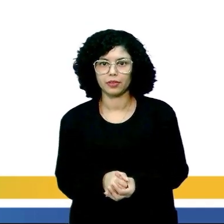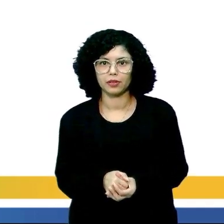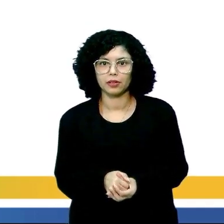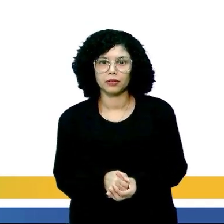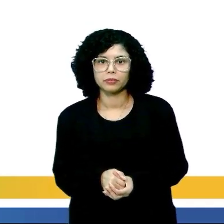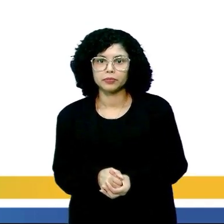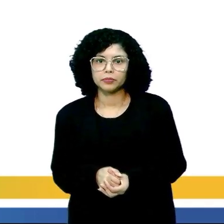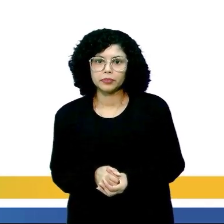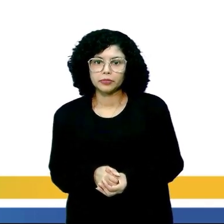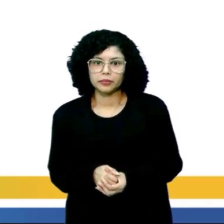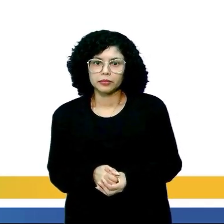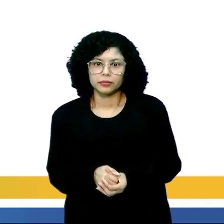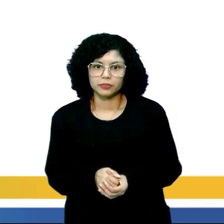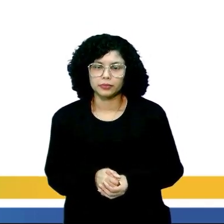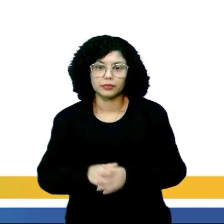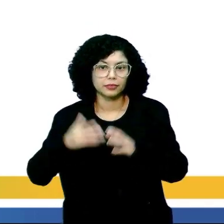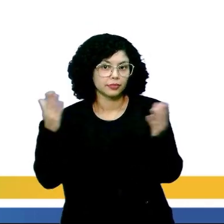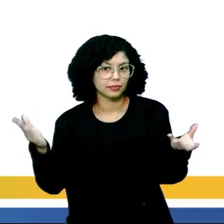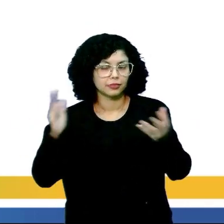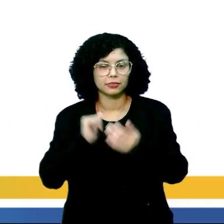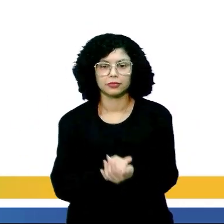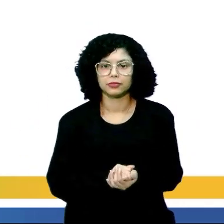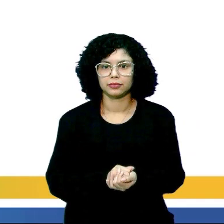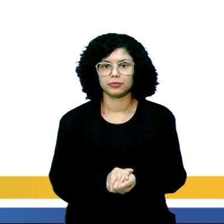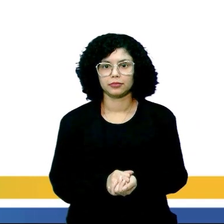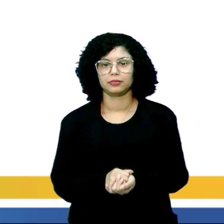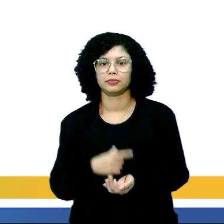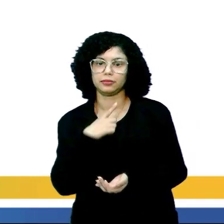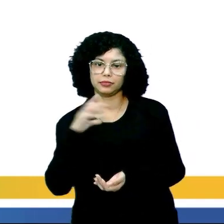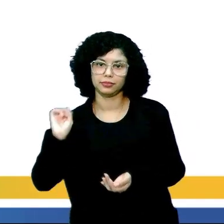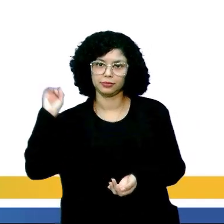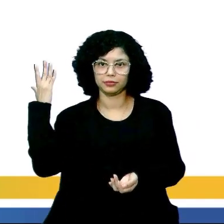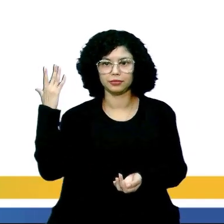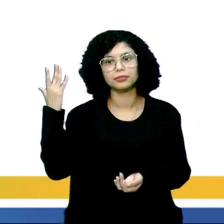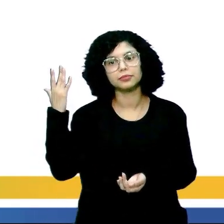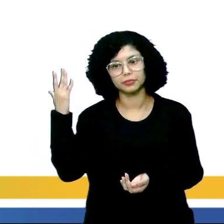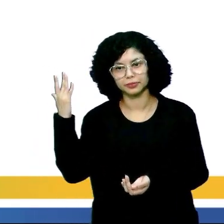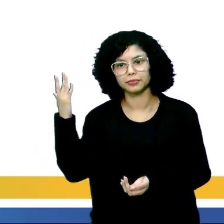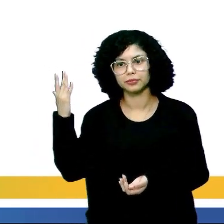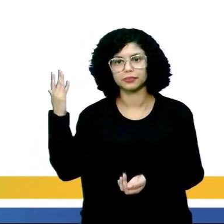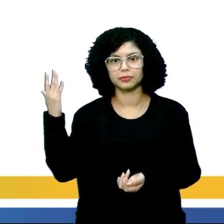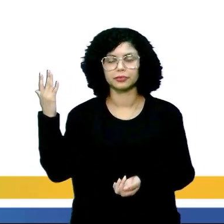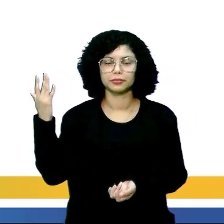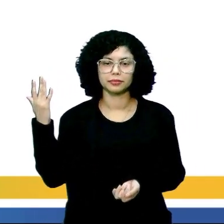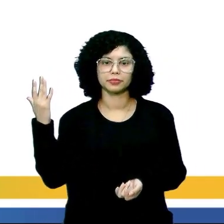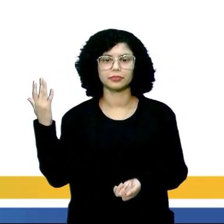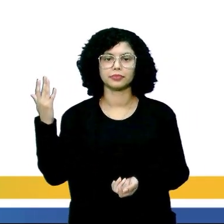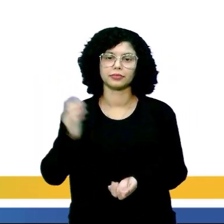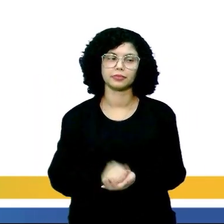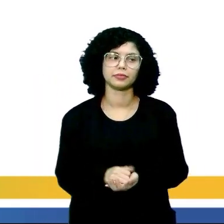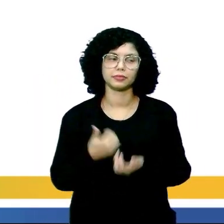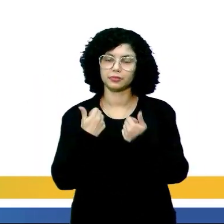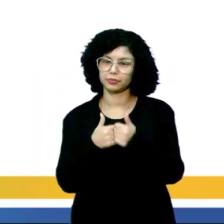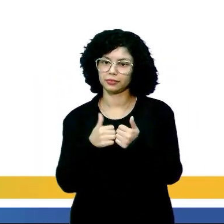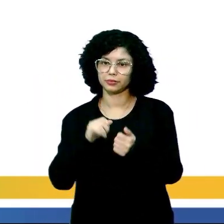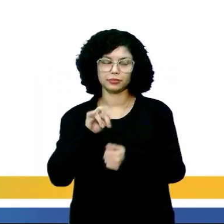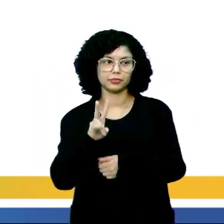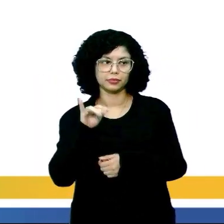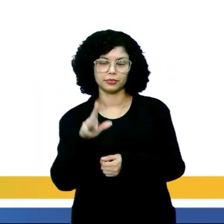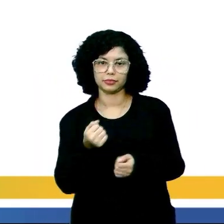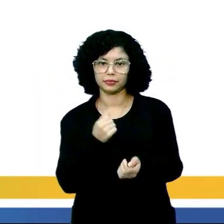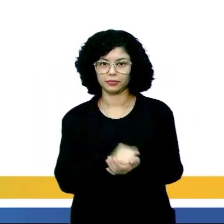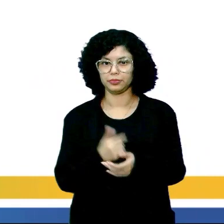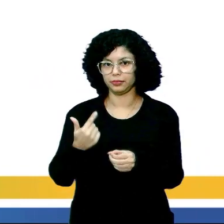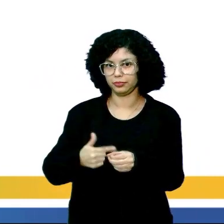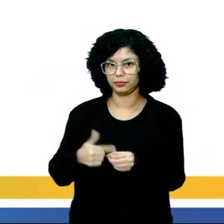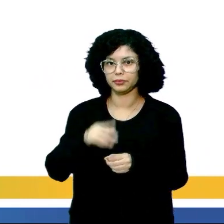al ver el preço de la gasolina, né? Ou seja, tá aí o que aconteceu com a van, né? Ao ver o preço